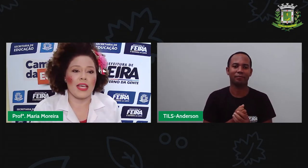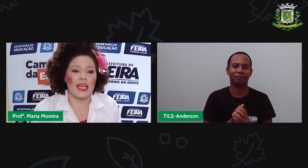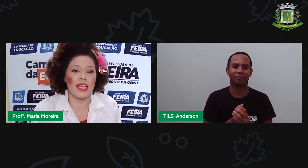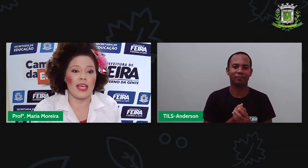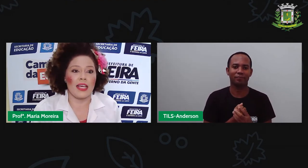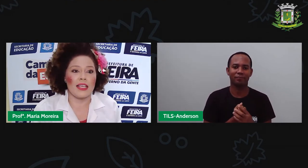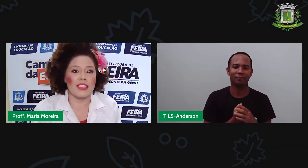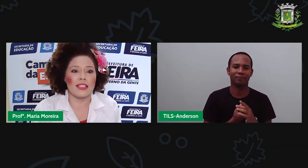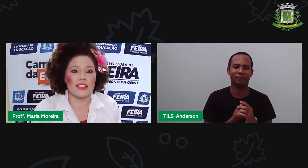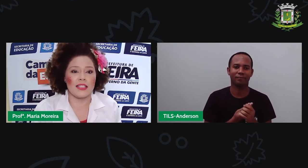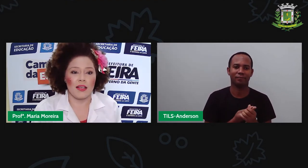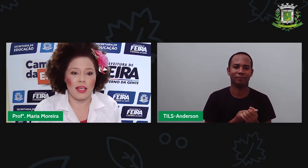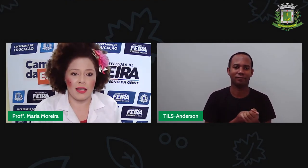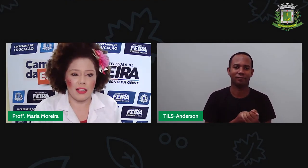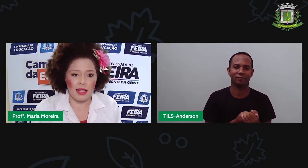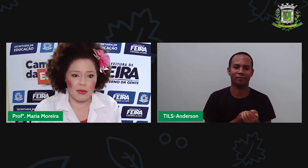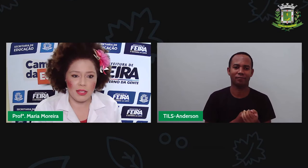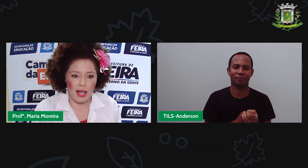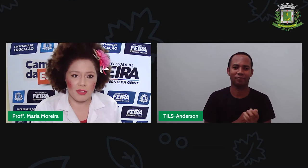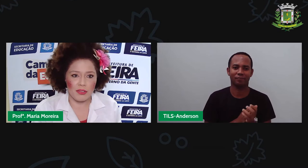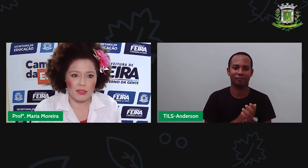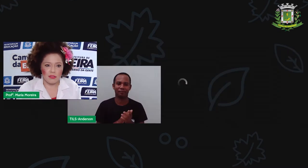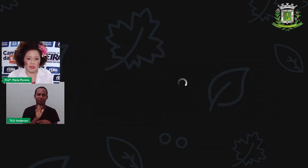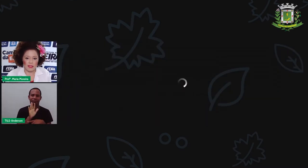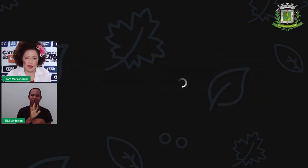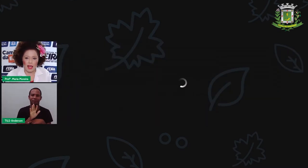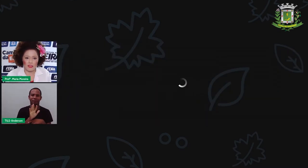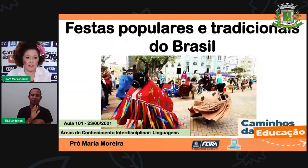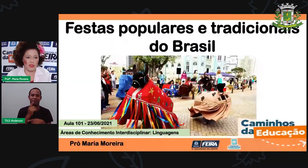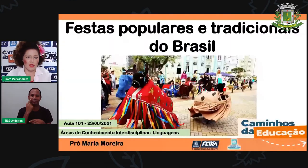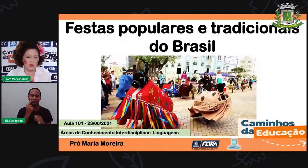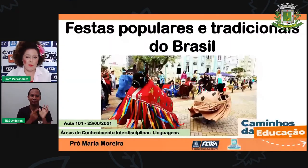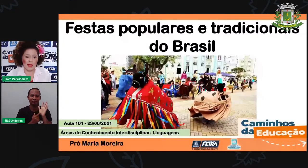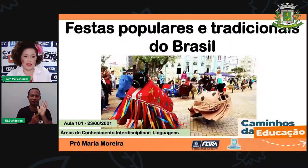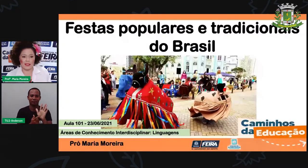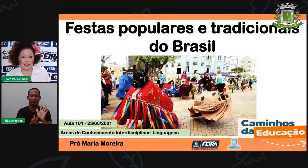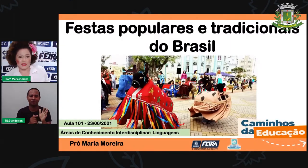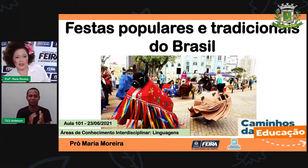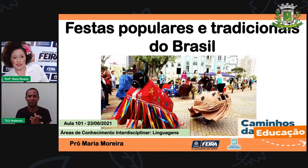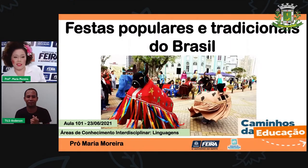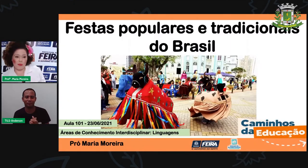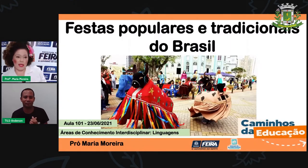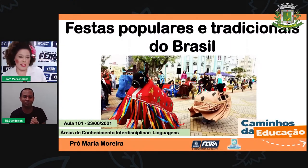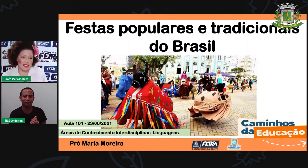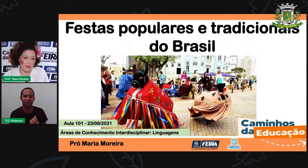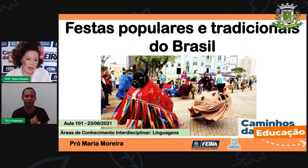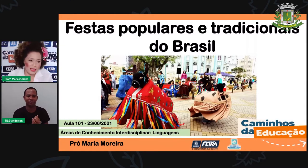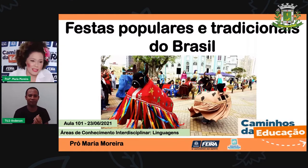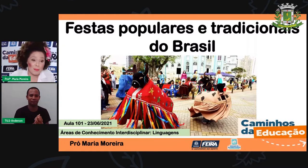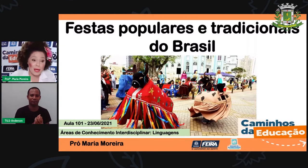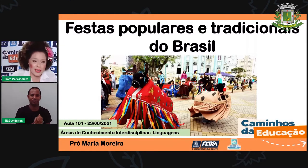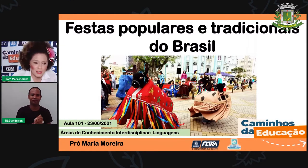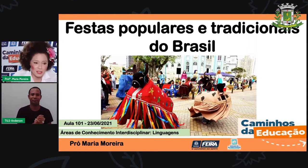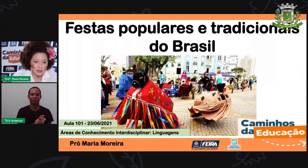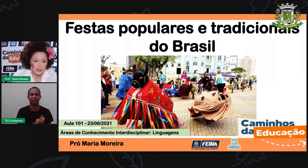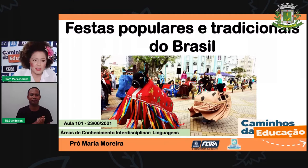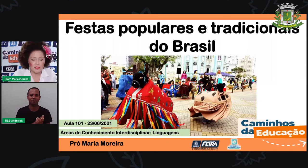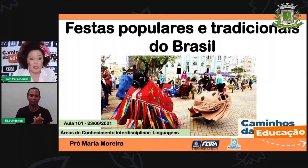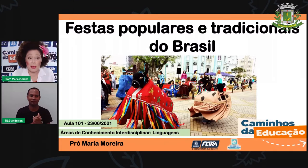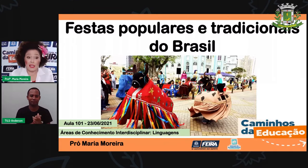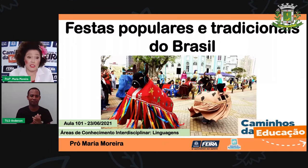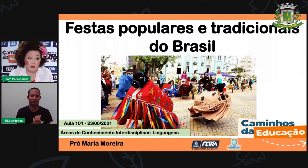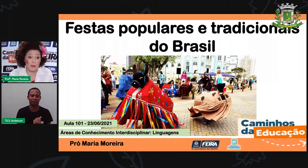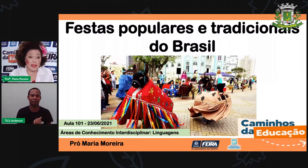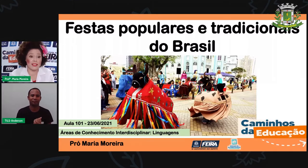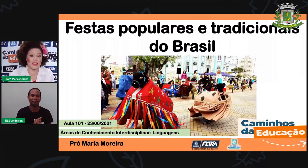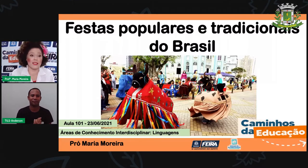vocês. Cadê o slide? Tem slides? Vem, tá igual a Maísa. Não Maísa, Maísa. Maísa de Silvio Santos,